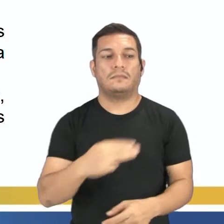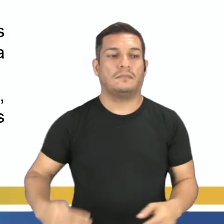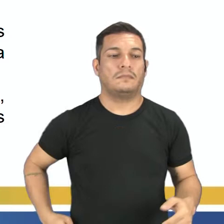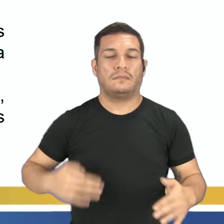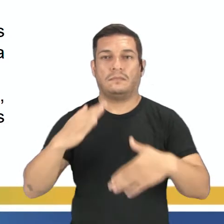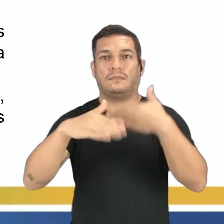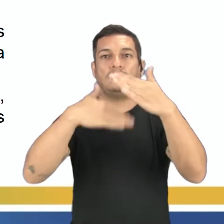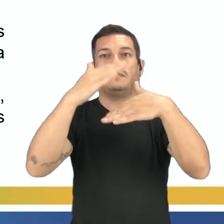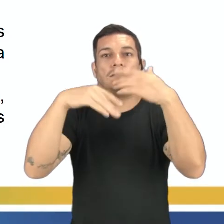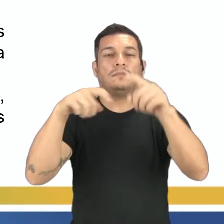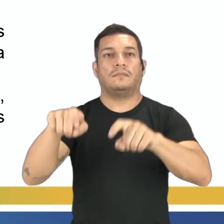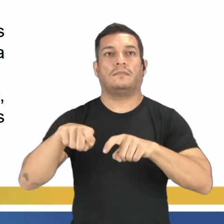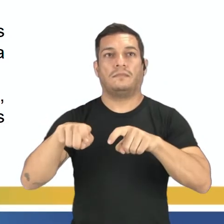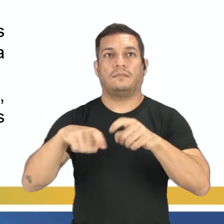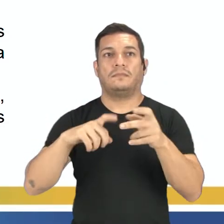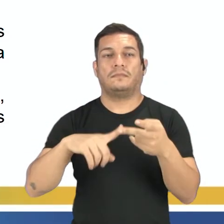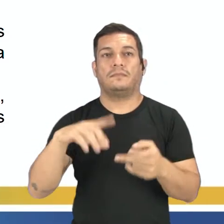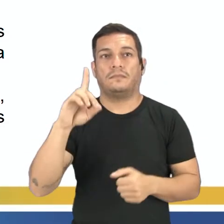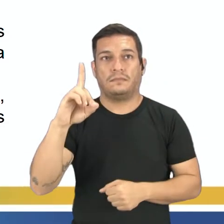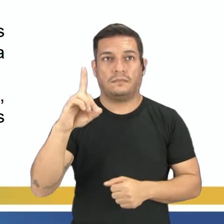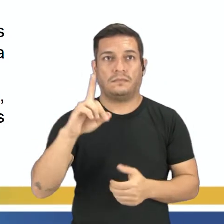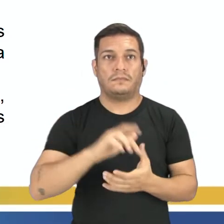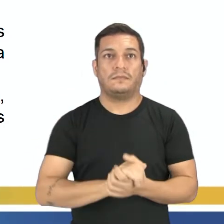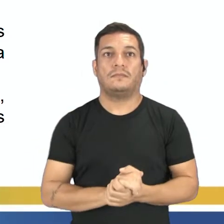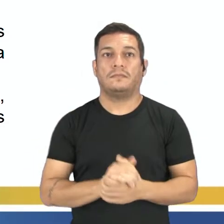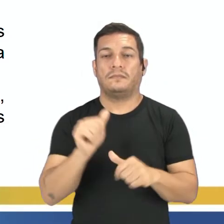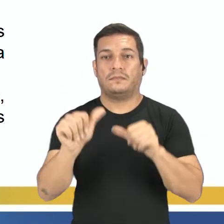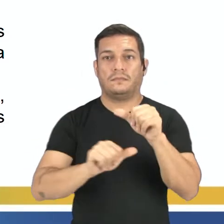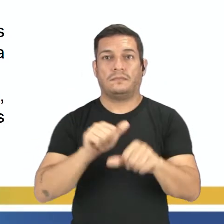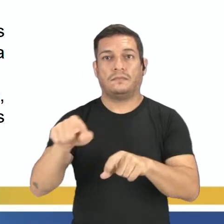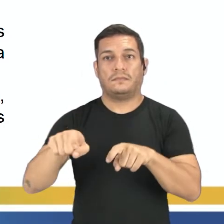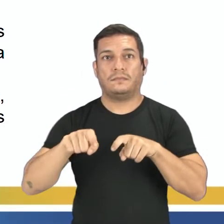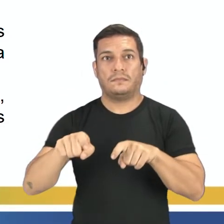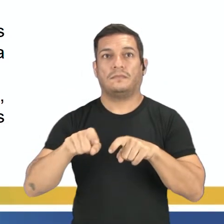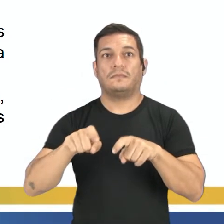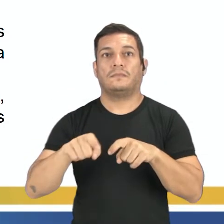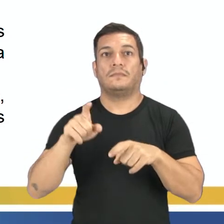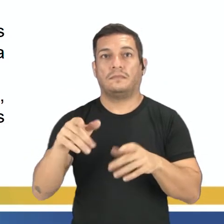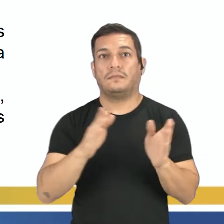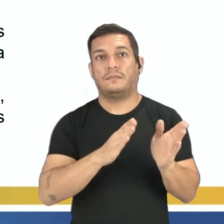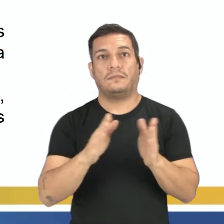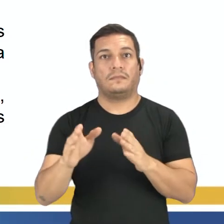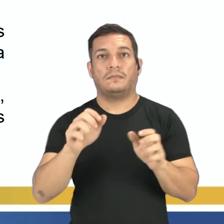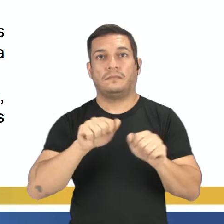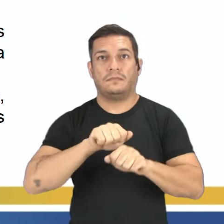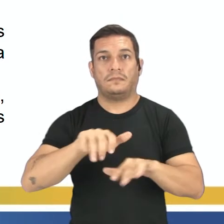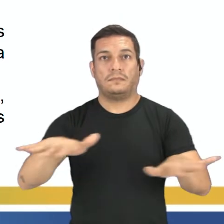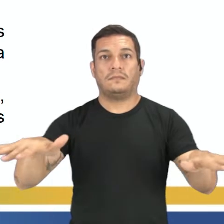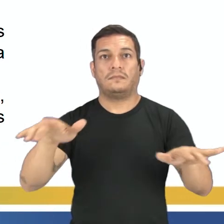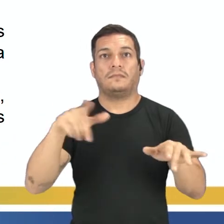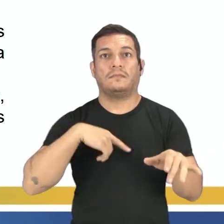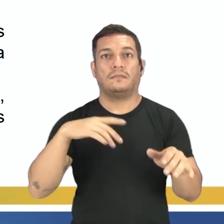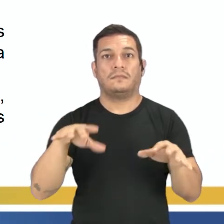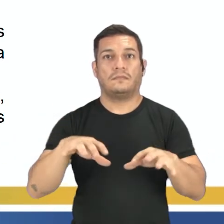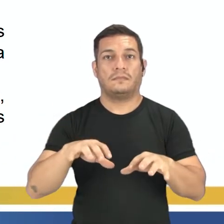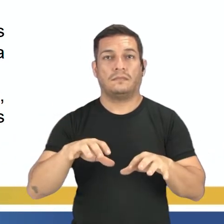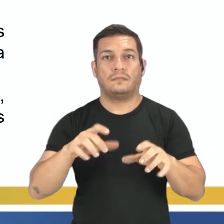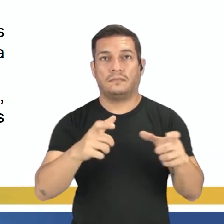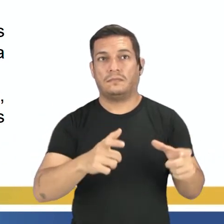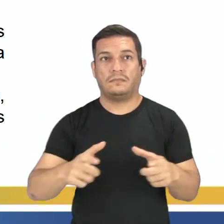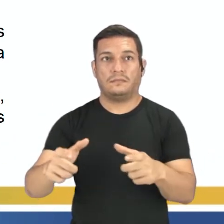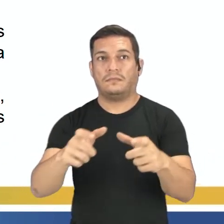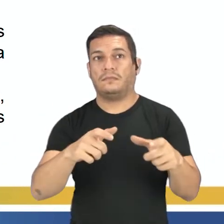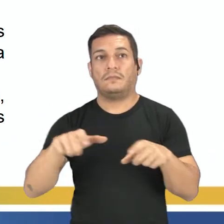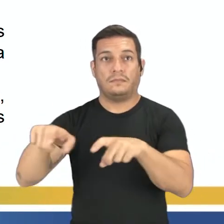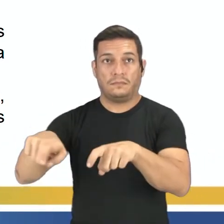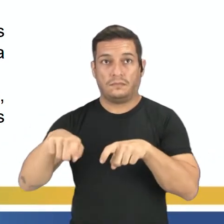Desenvolvimento Agrário. Alternativa D, a reforma agrária é o processo de redistribuição das propriedades